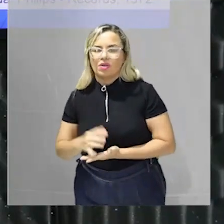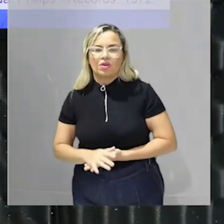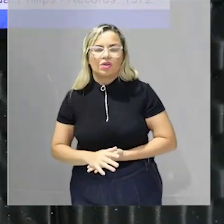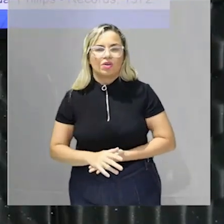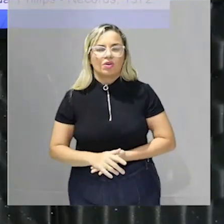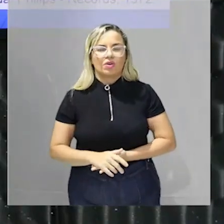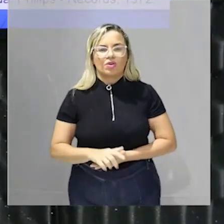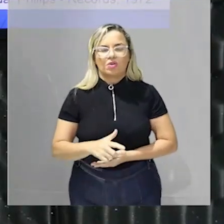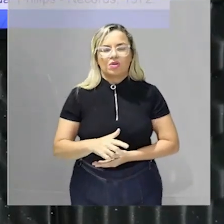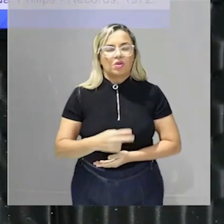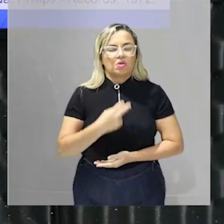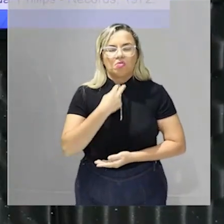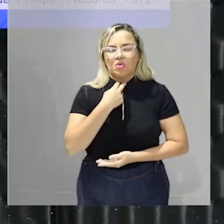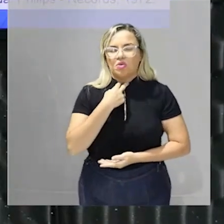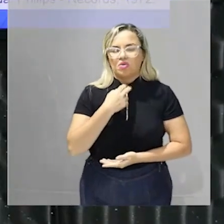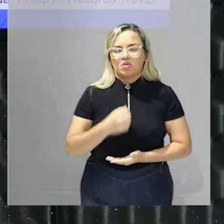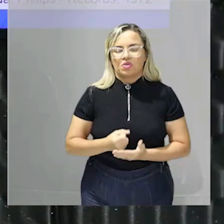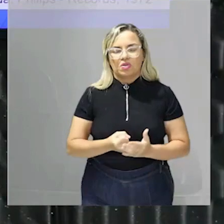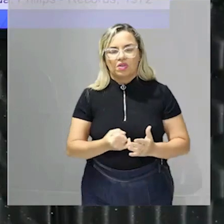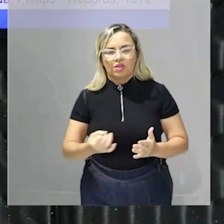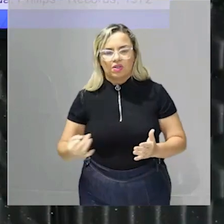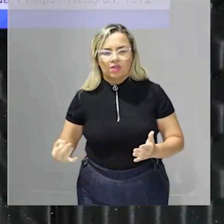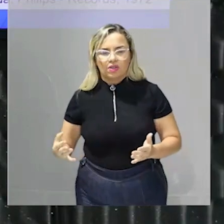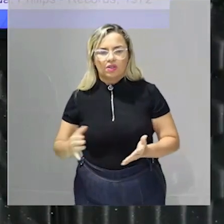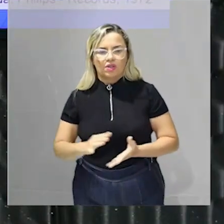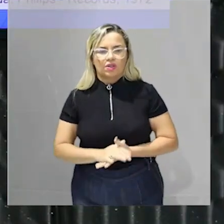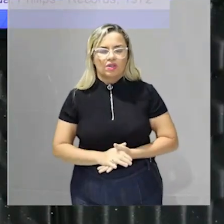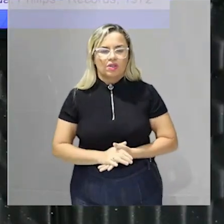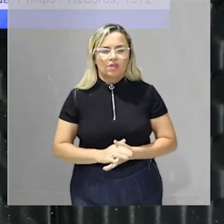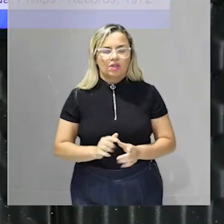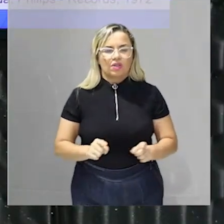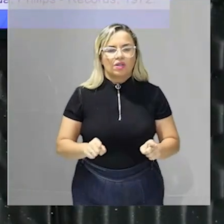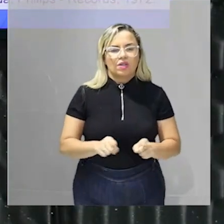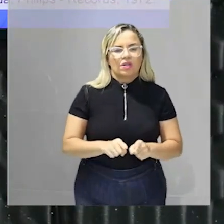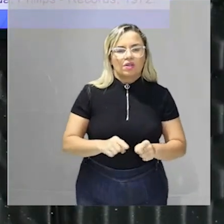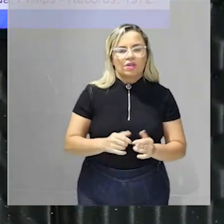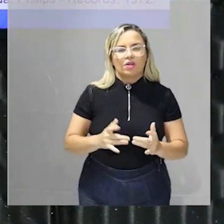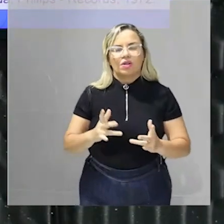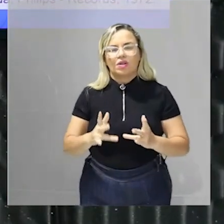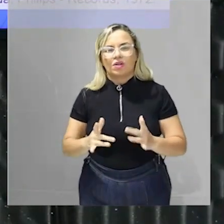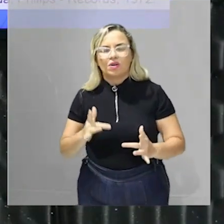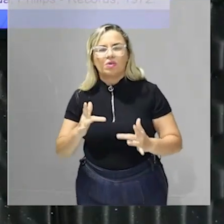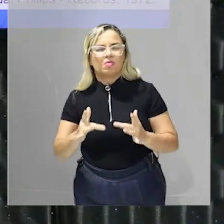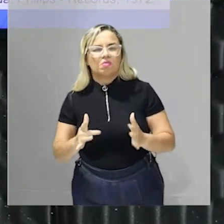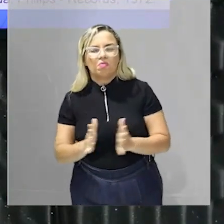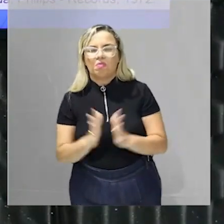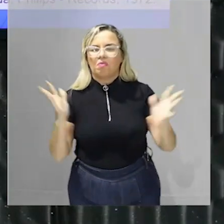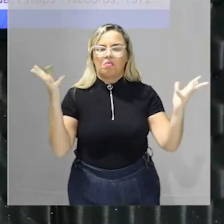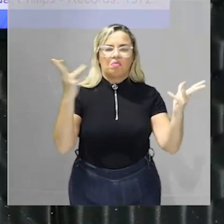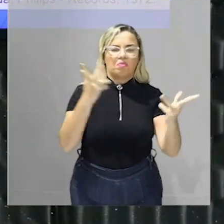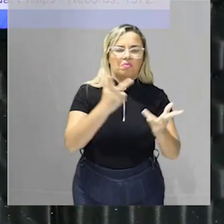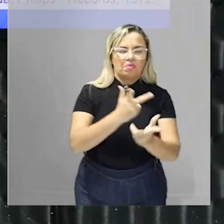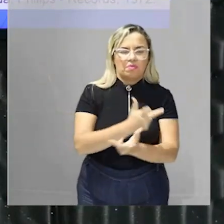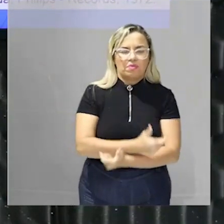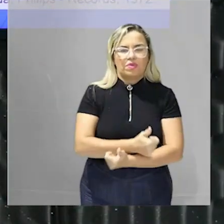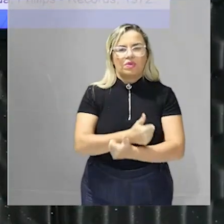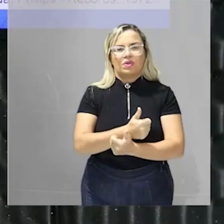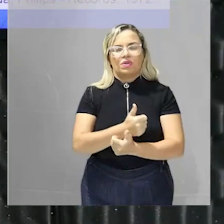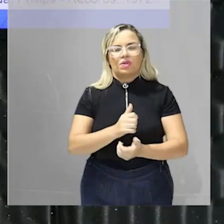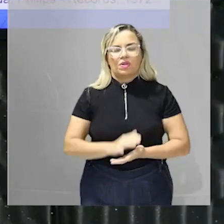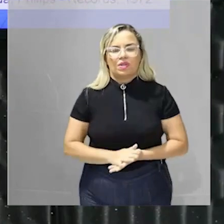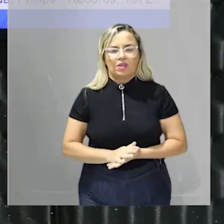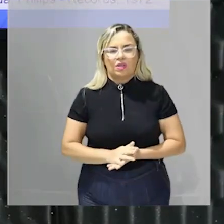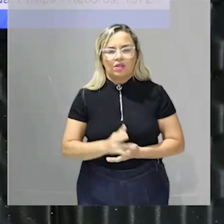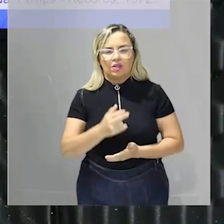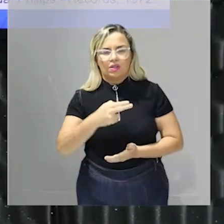E uma noiva, né? E uma noiva muito bonita, e uma namorada muito bonita, muito charmosa, que se